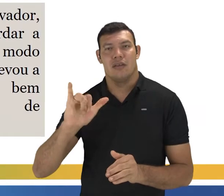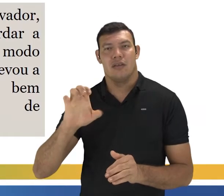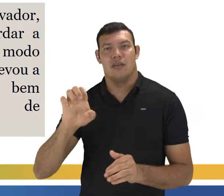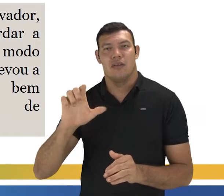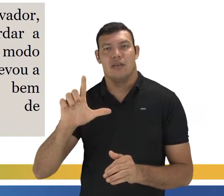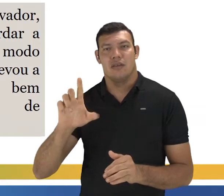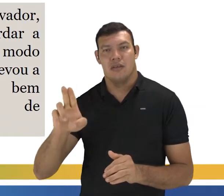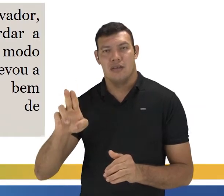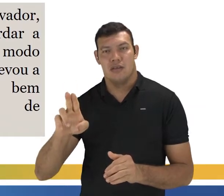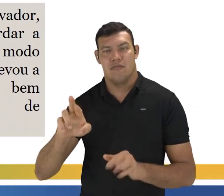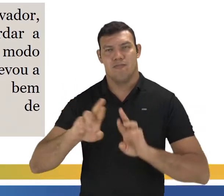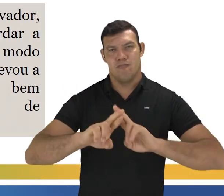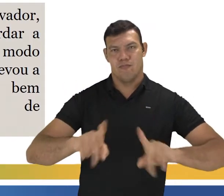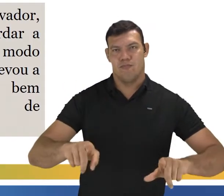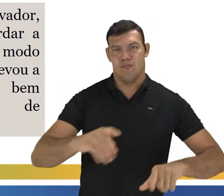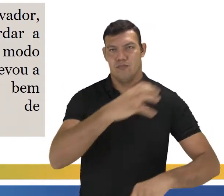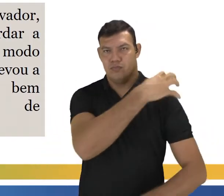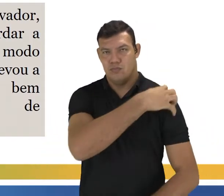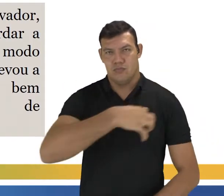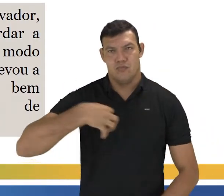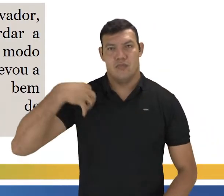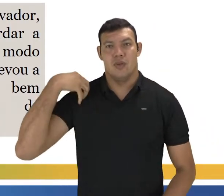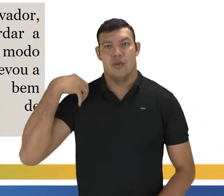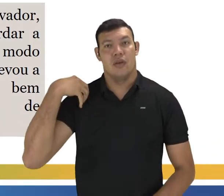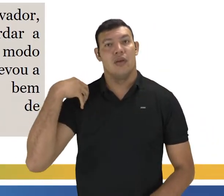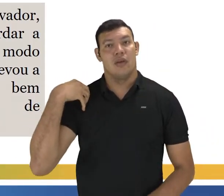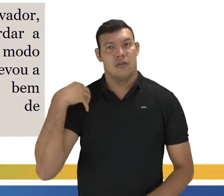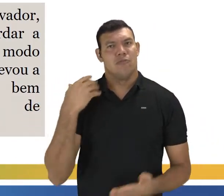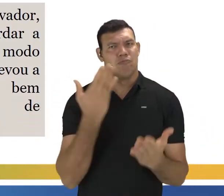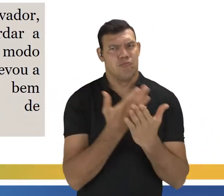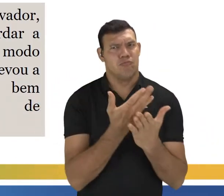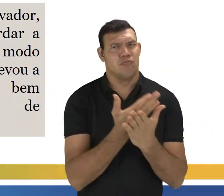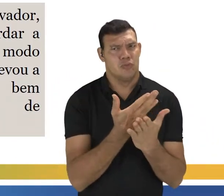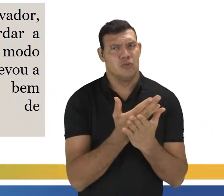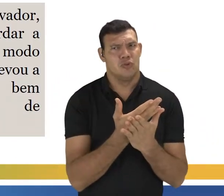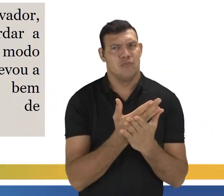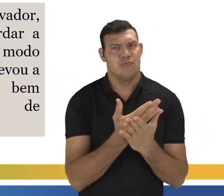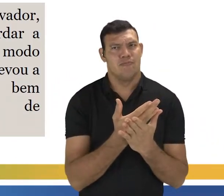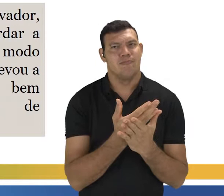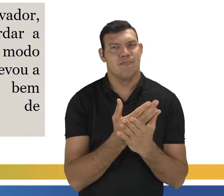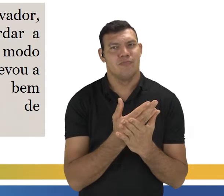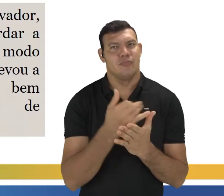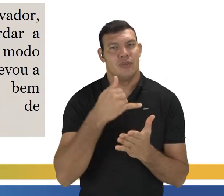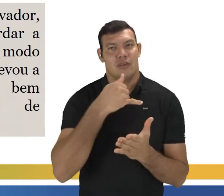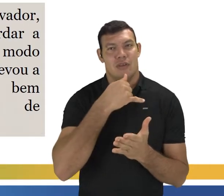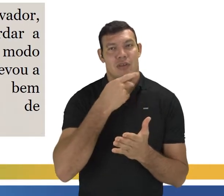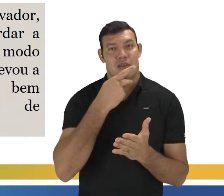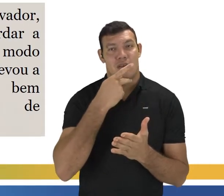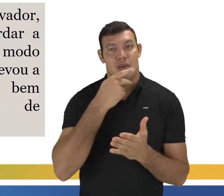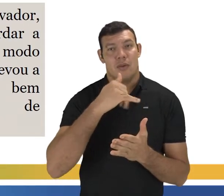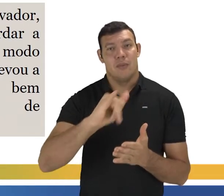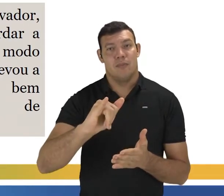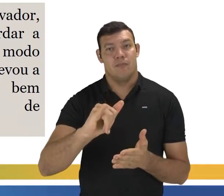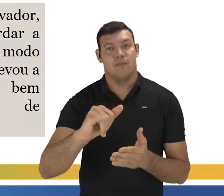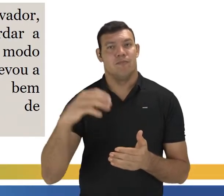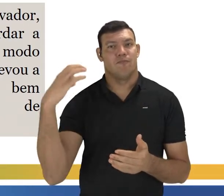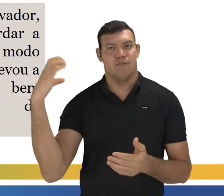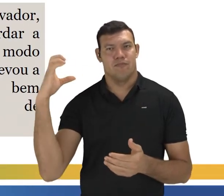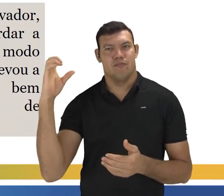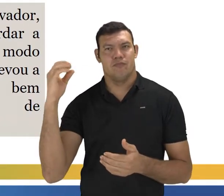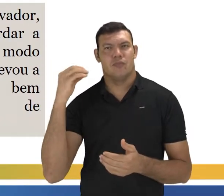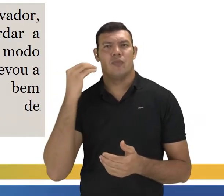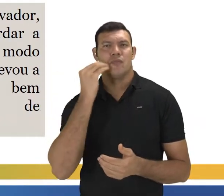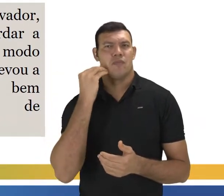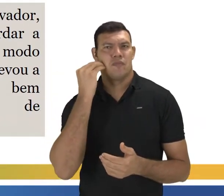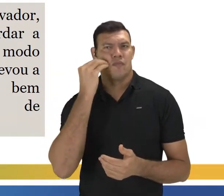diferente do pensamento de aristóteles certo inclusive galileu é considerado o pai da ciência experimental ele é o